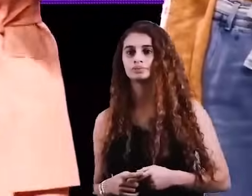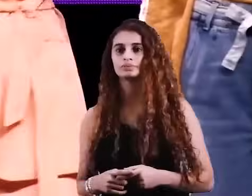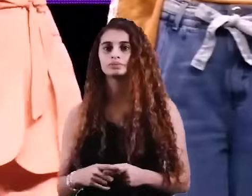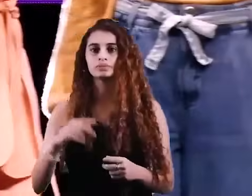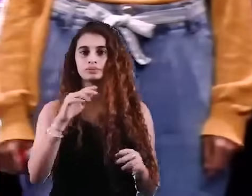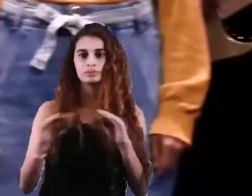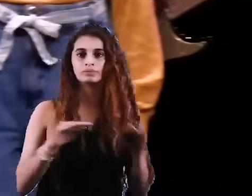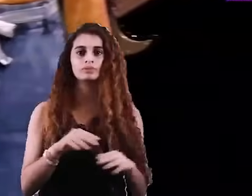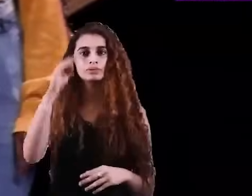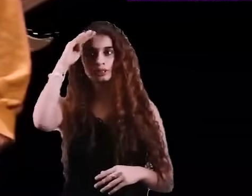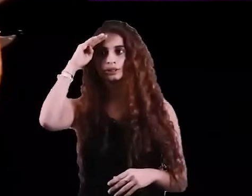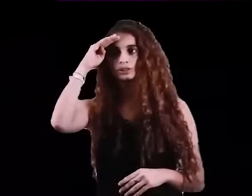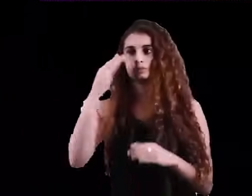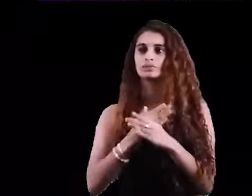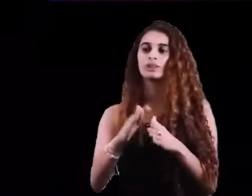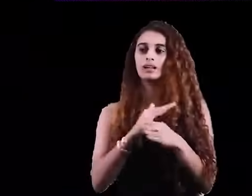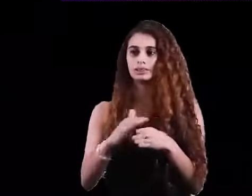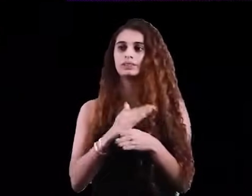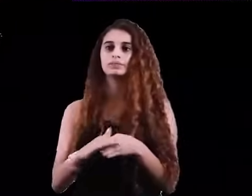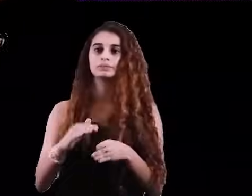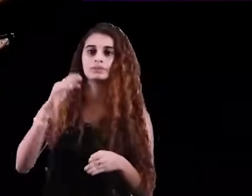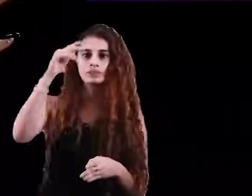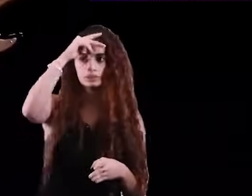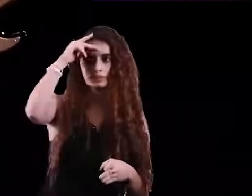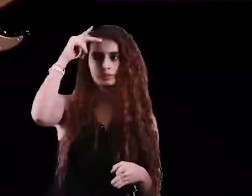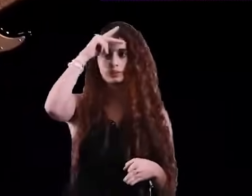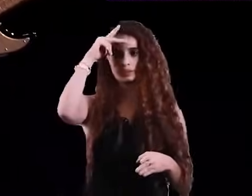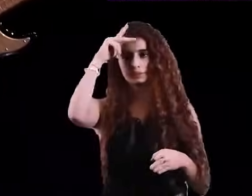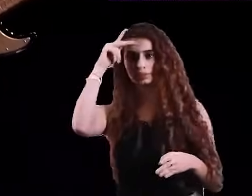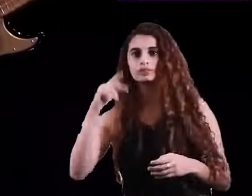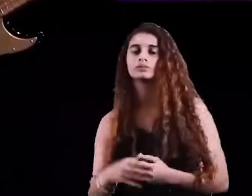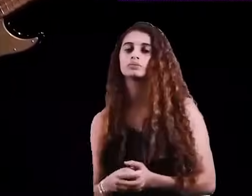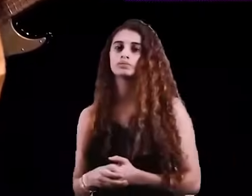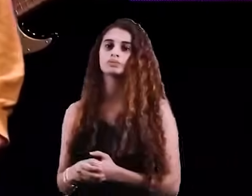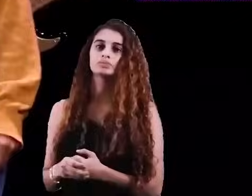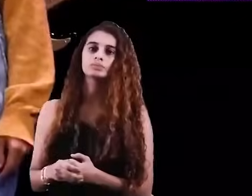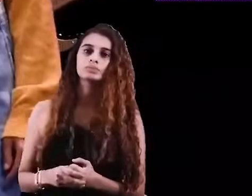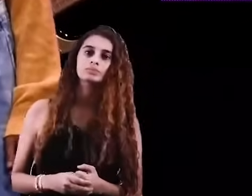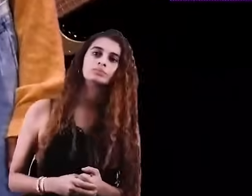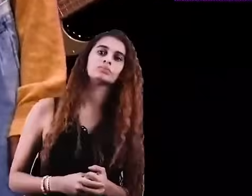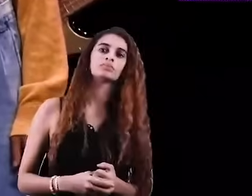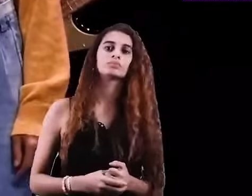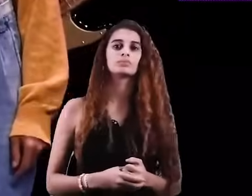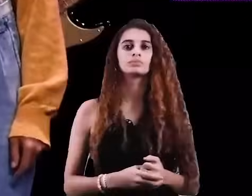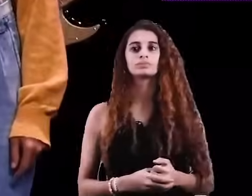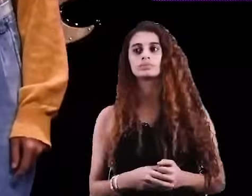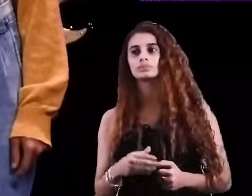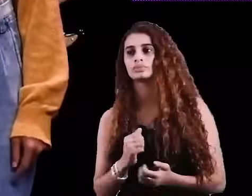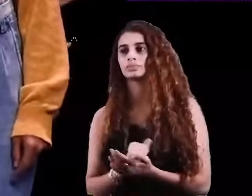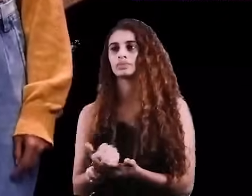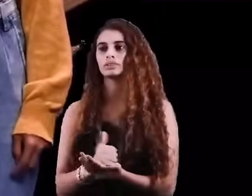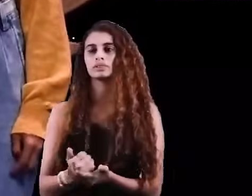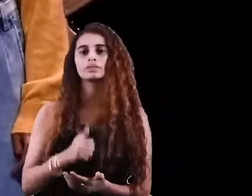está sofrendo com esse Nabal porque Deus quer levantar em você um ombro amigo para outras mulheres que sofrem com Nabal. Mas você está